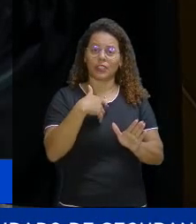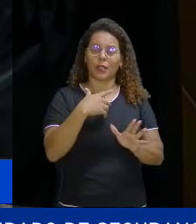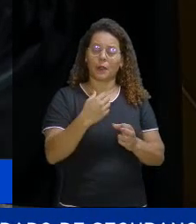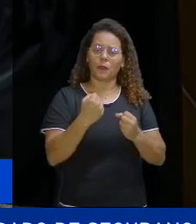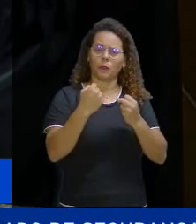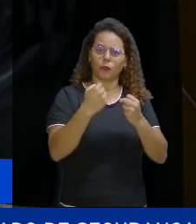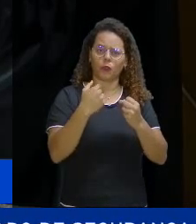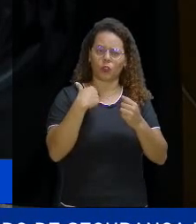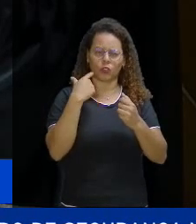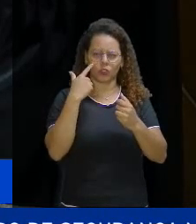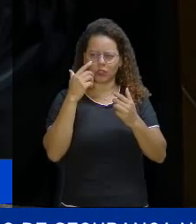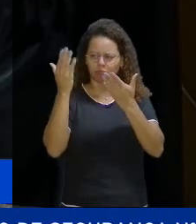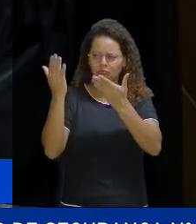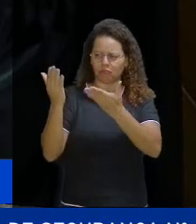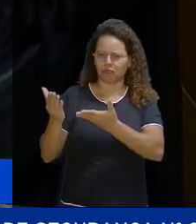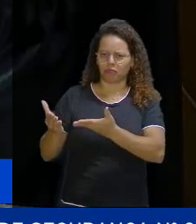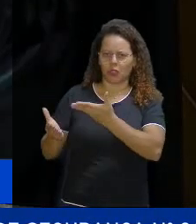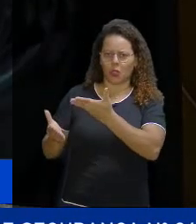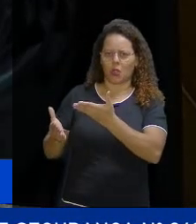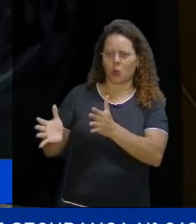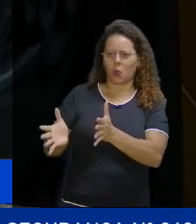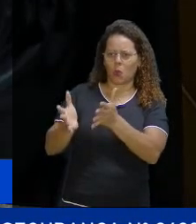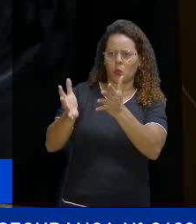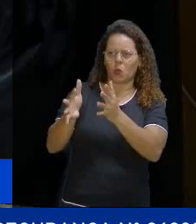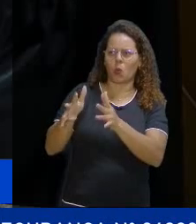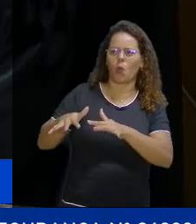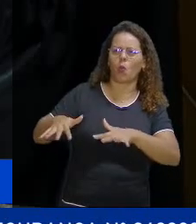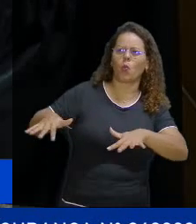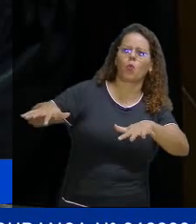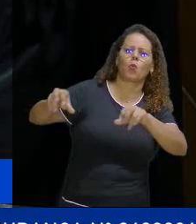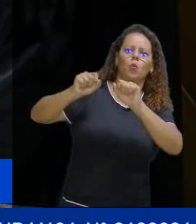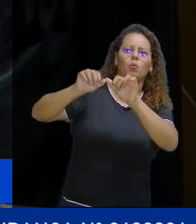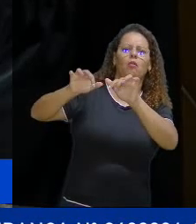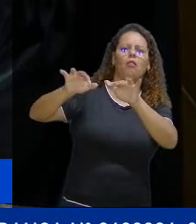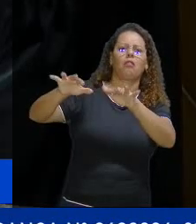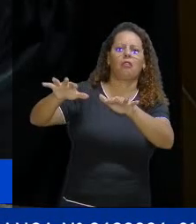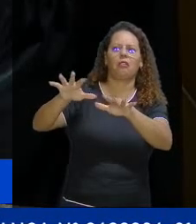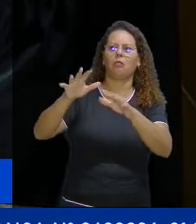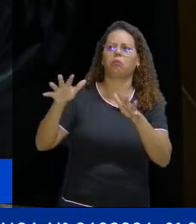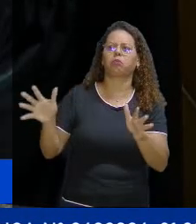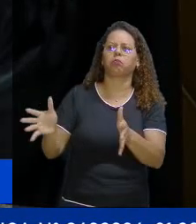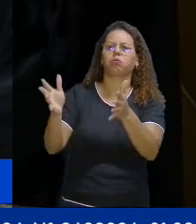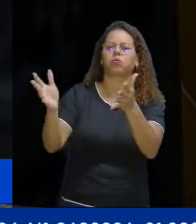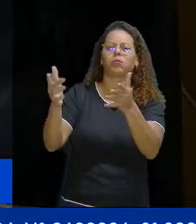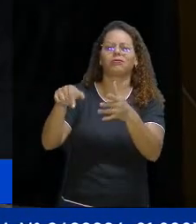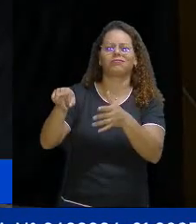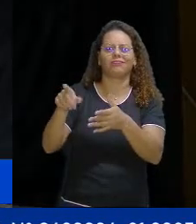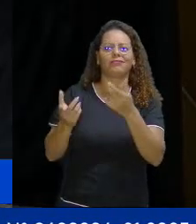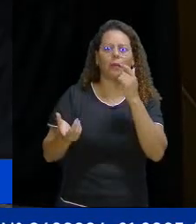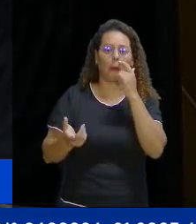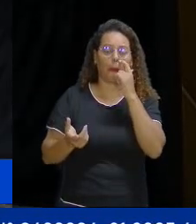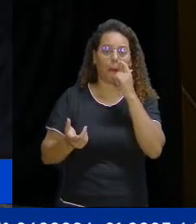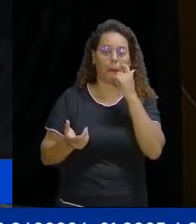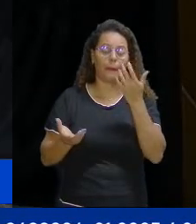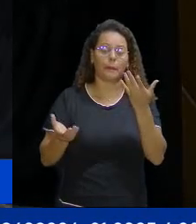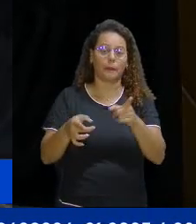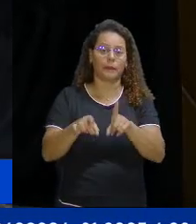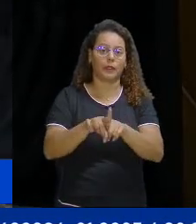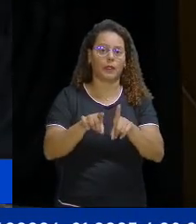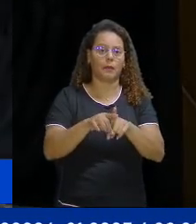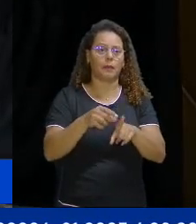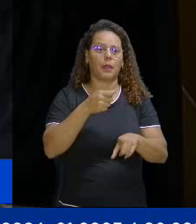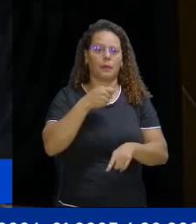potencializaram a imagem do gestor, influenciando o eleitorado, tendo a imprensa local noticiado amplamente o caso, inclusive